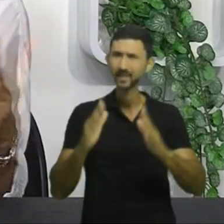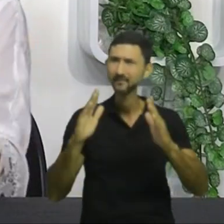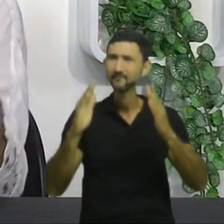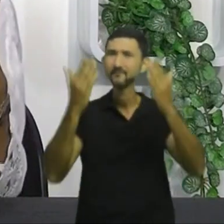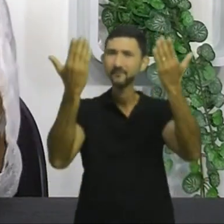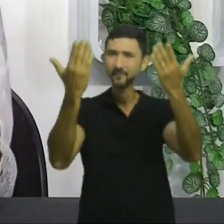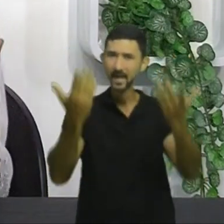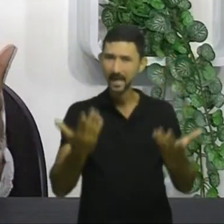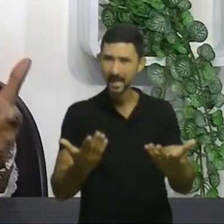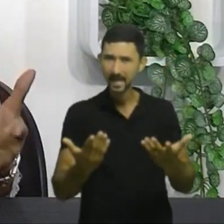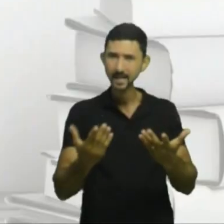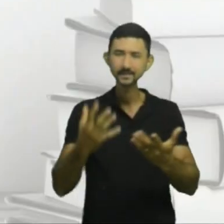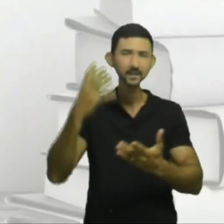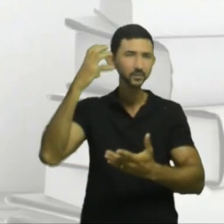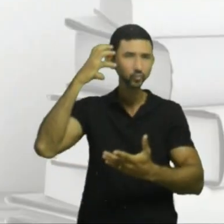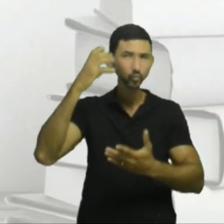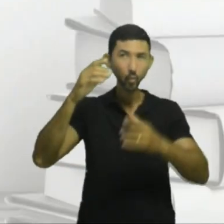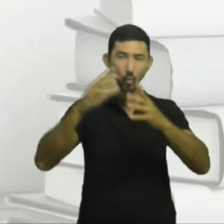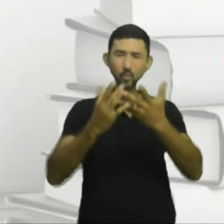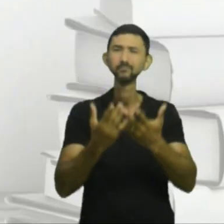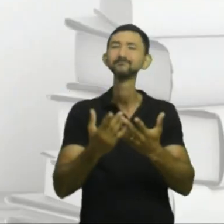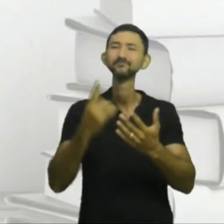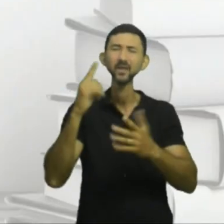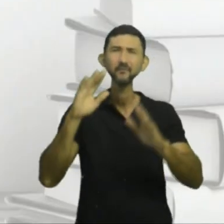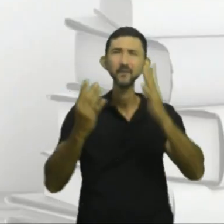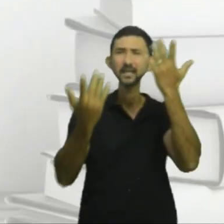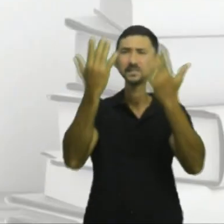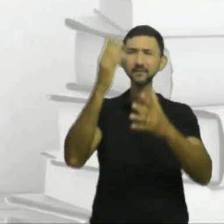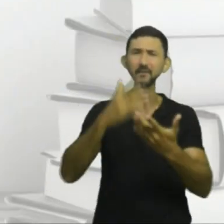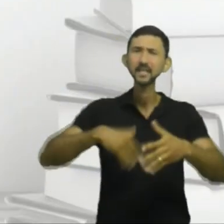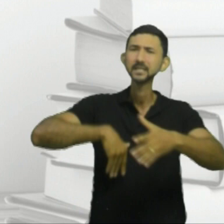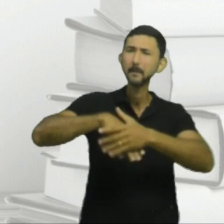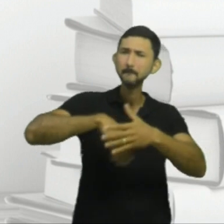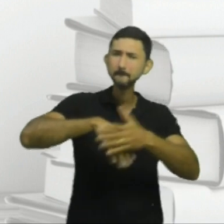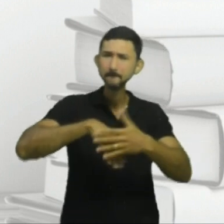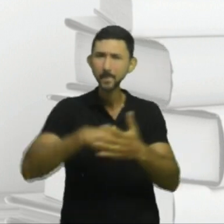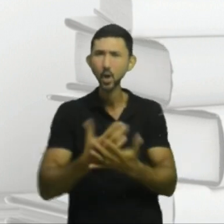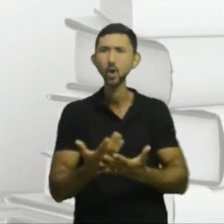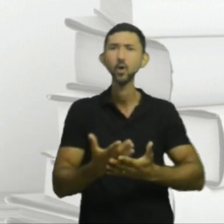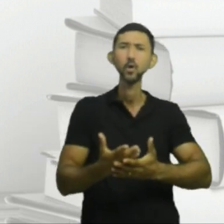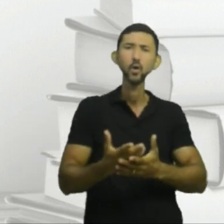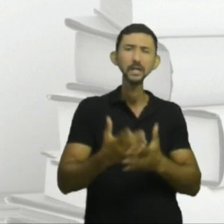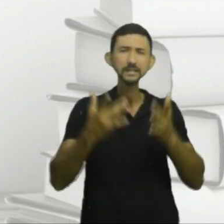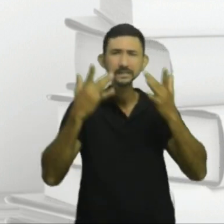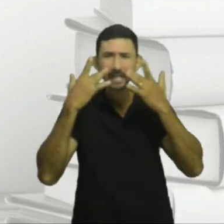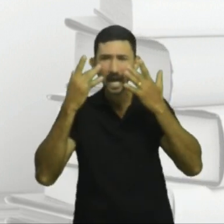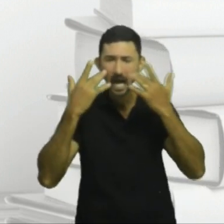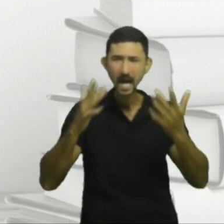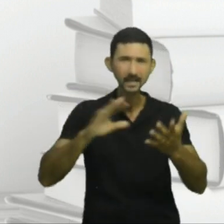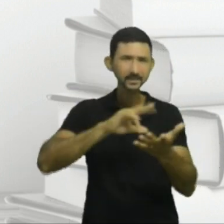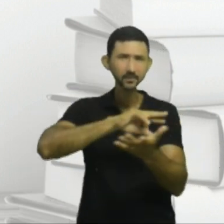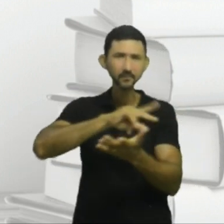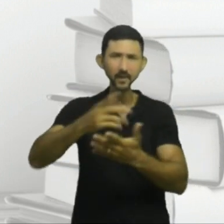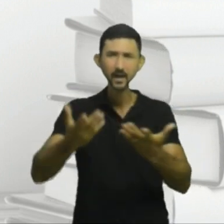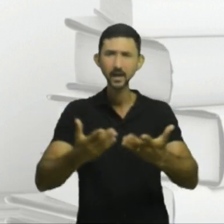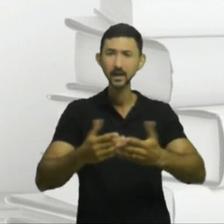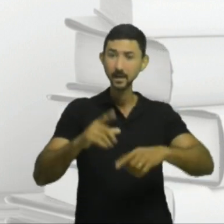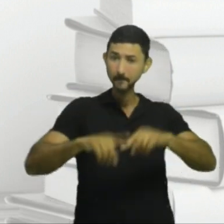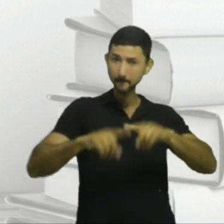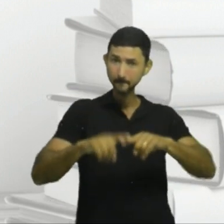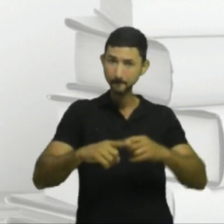Festas, aparelhagens, não é? Jogos esportivos, jogos teatrais,